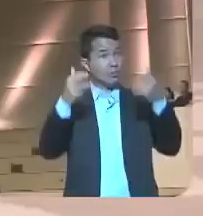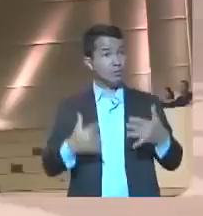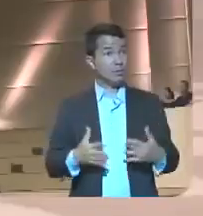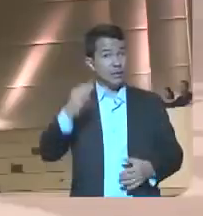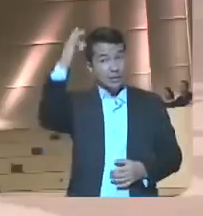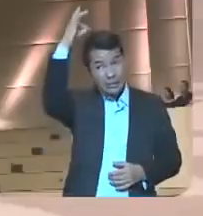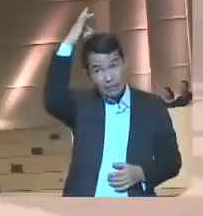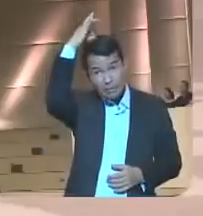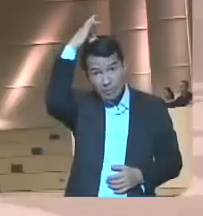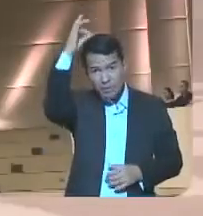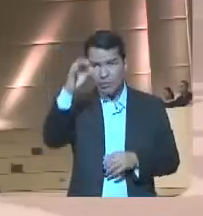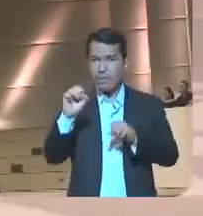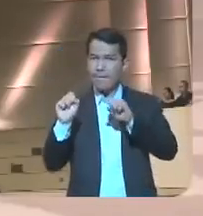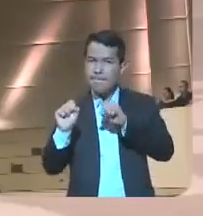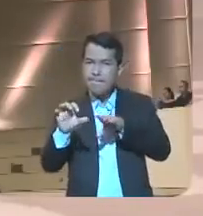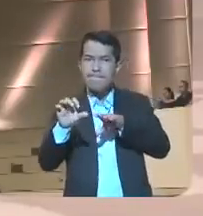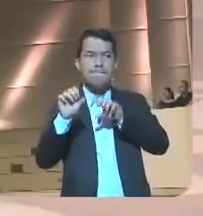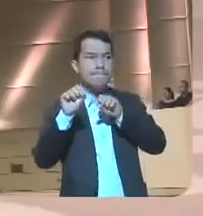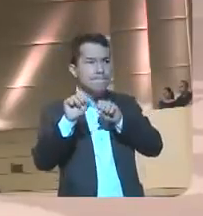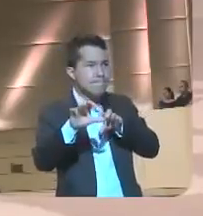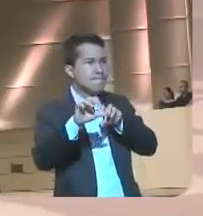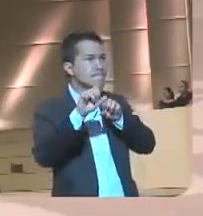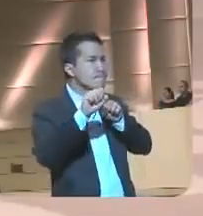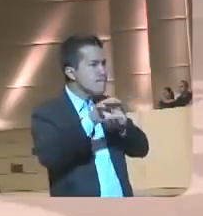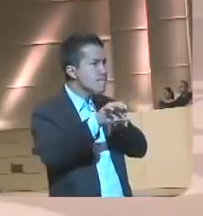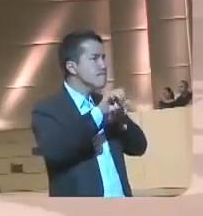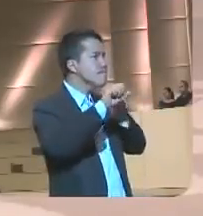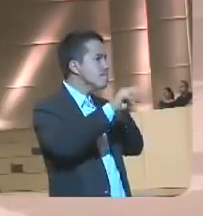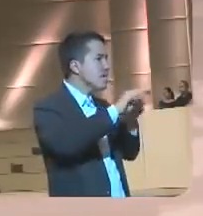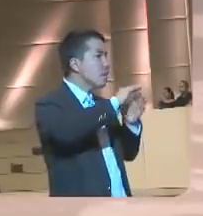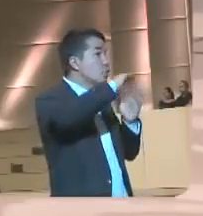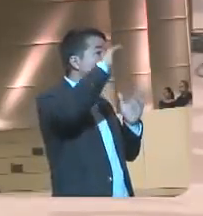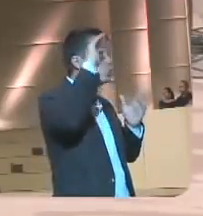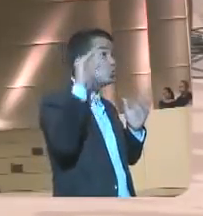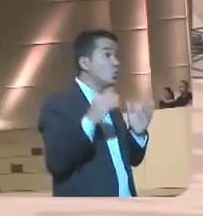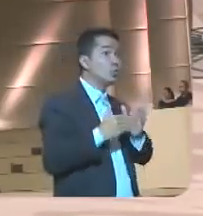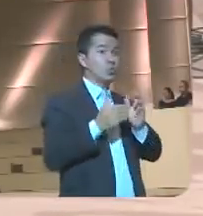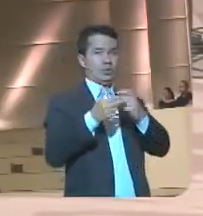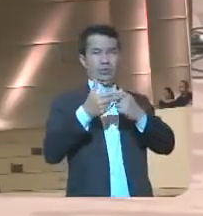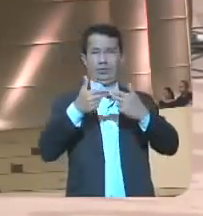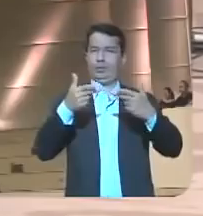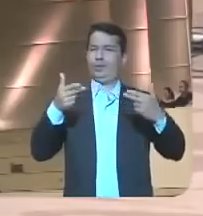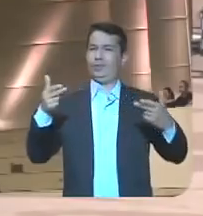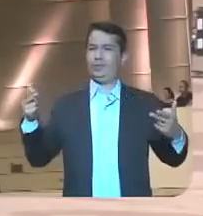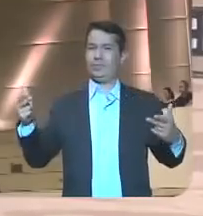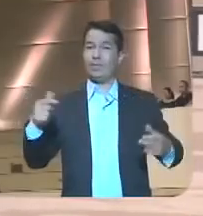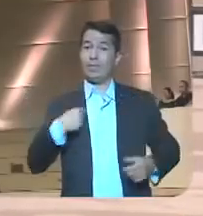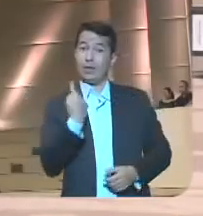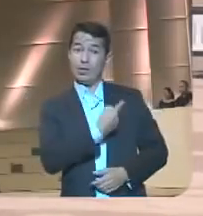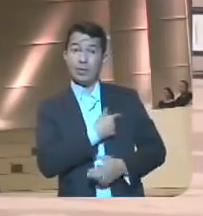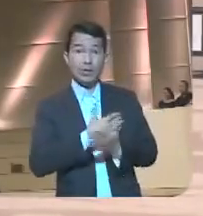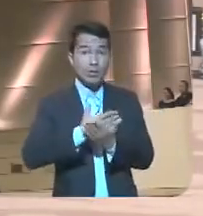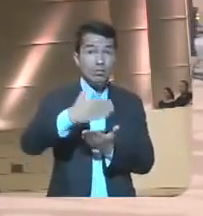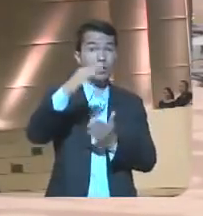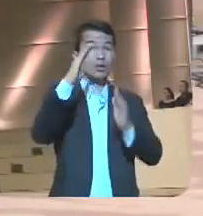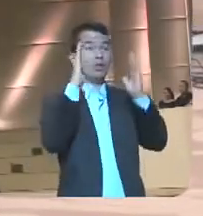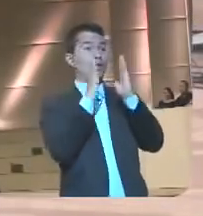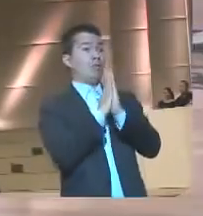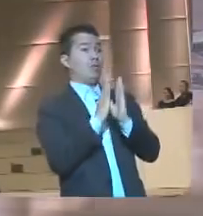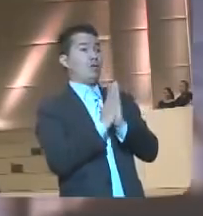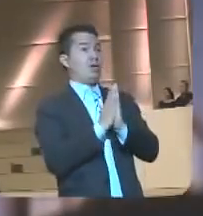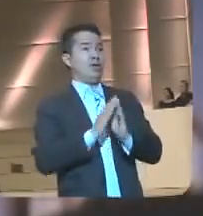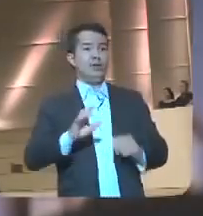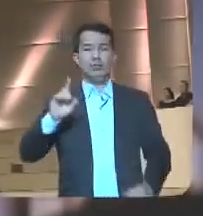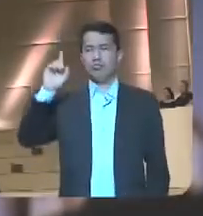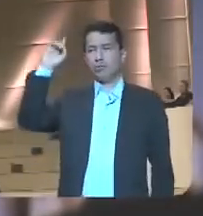ensinar todas as coisas que significa isso quando a gente começa a chorar o senhor fala conosco pelo